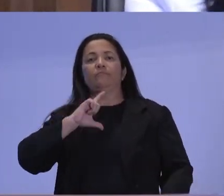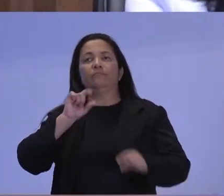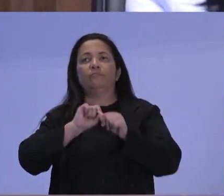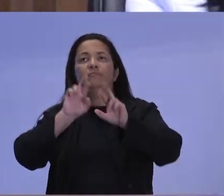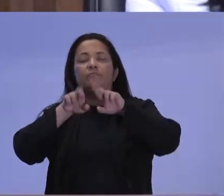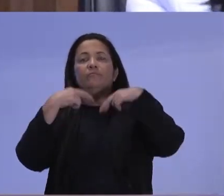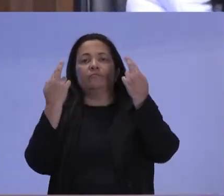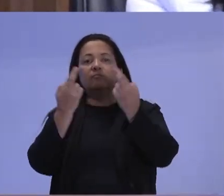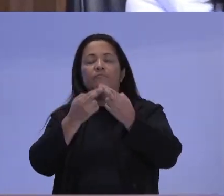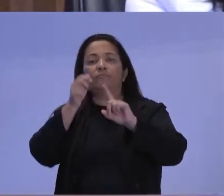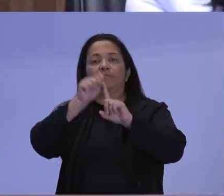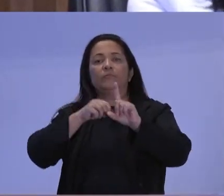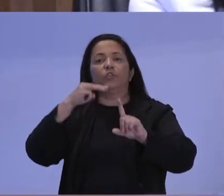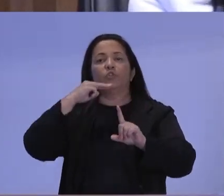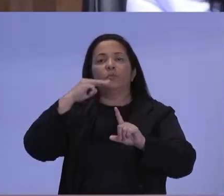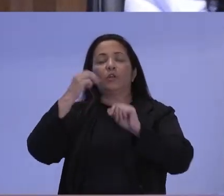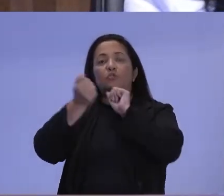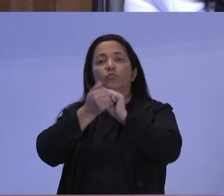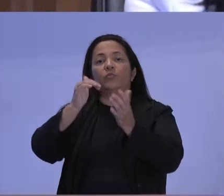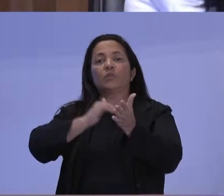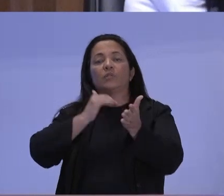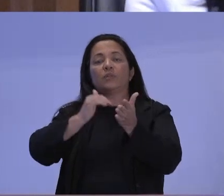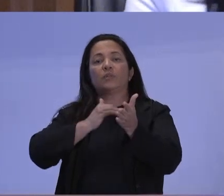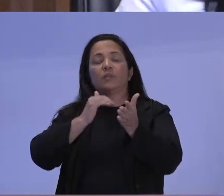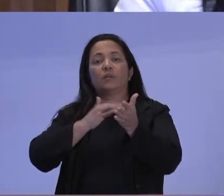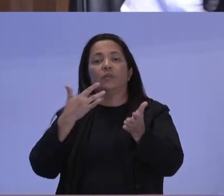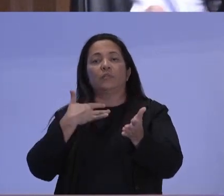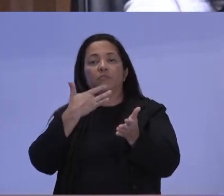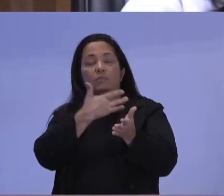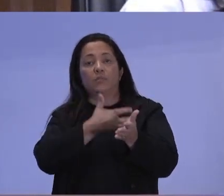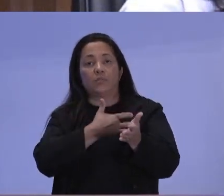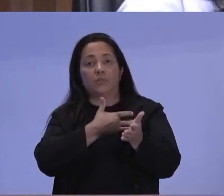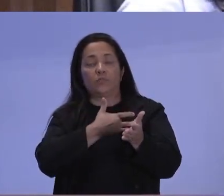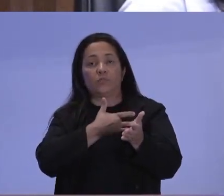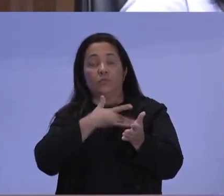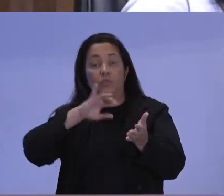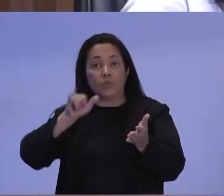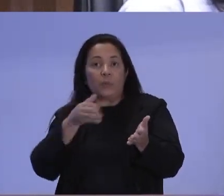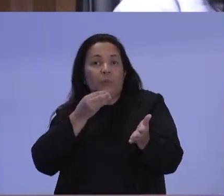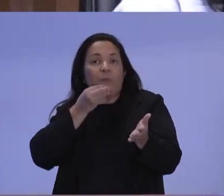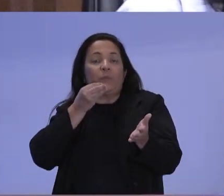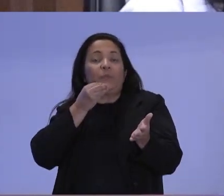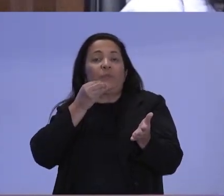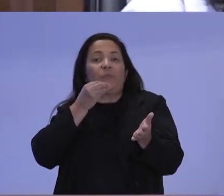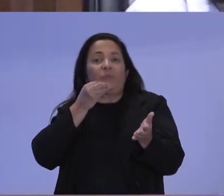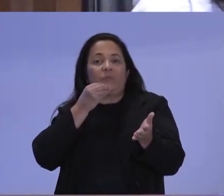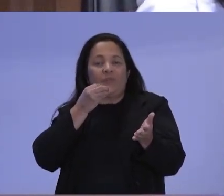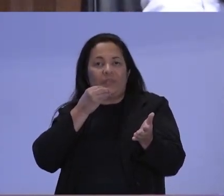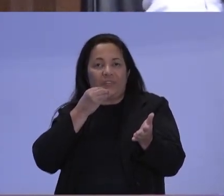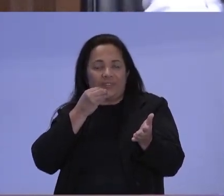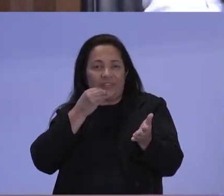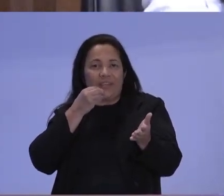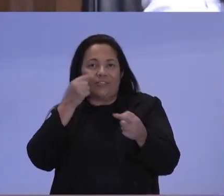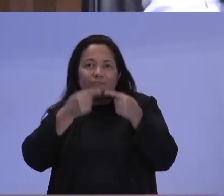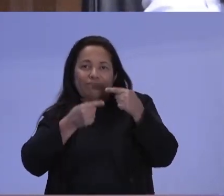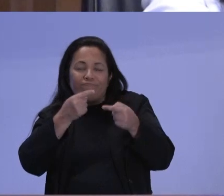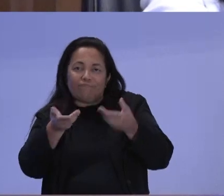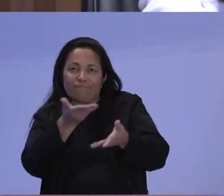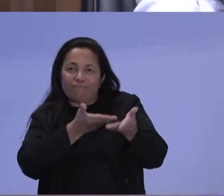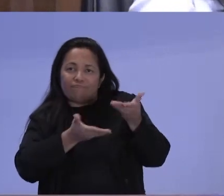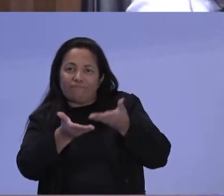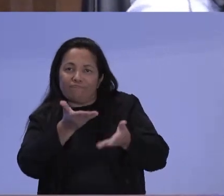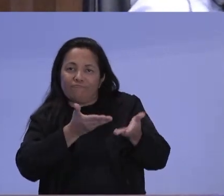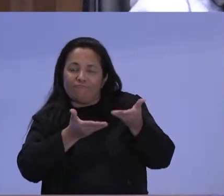de março com a secretária de Saúde. Então vai ser a oportunidade também da gente trazer como resultado da audiência pública a melhoria